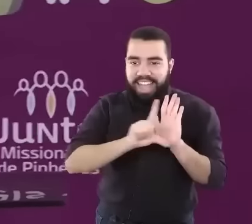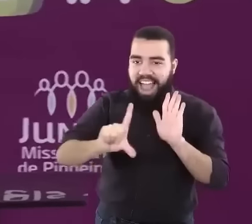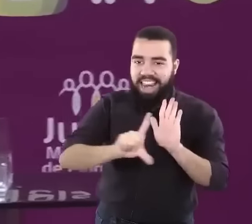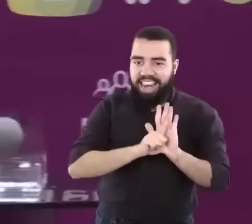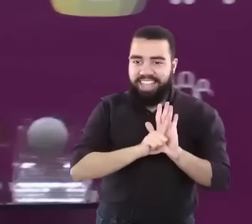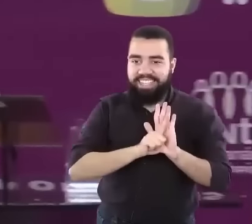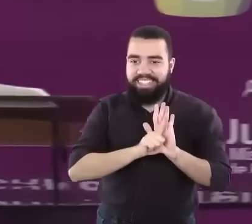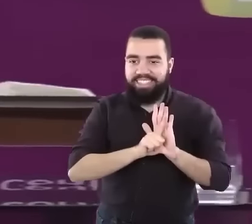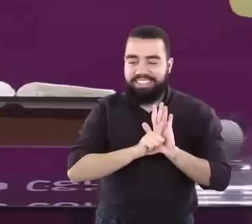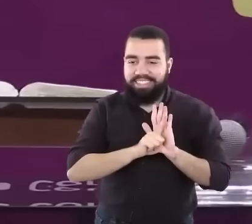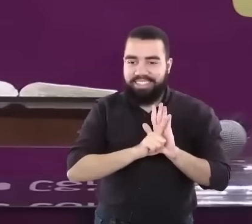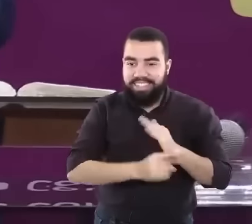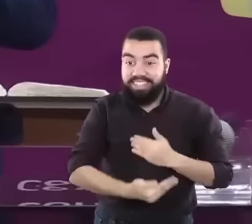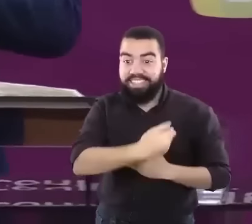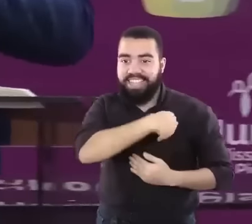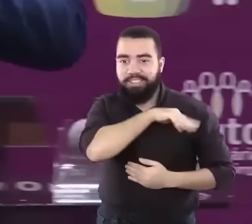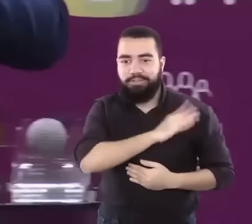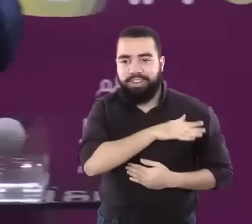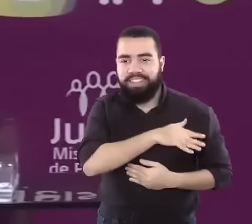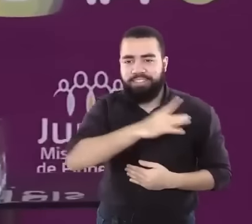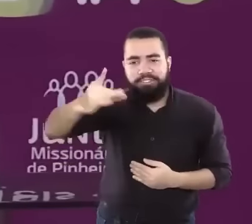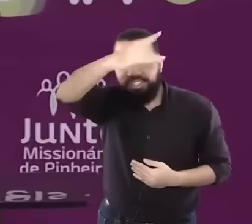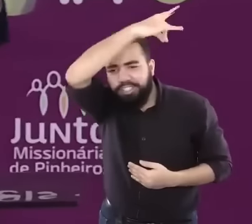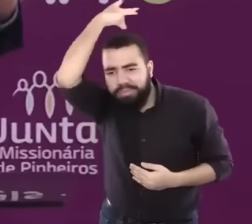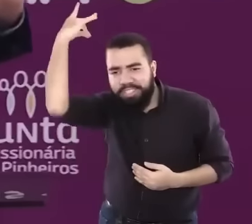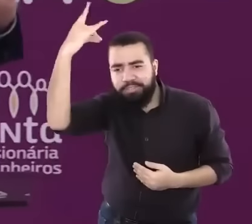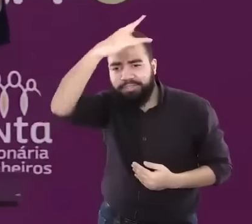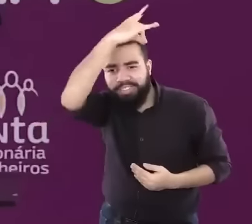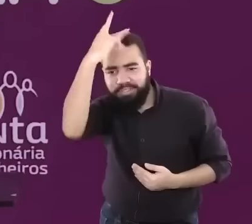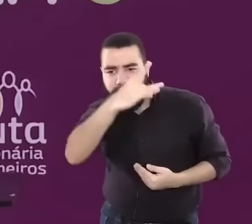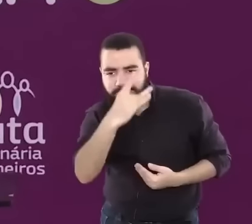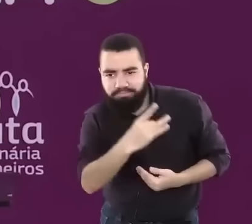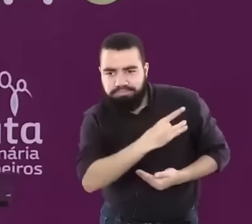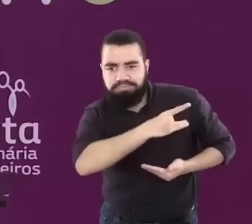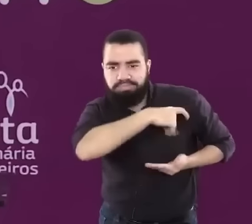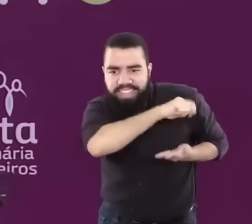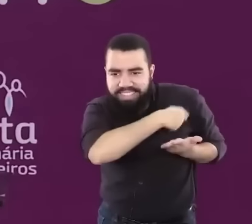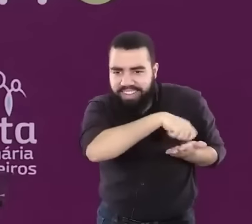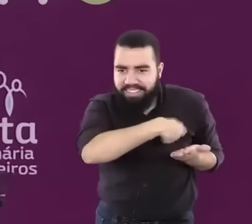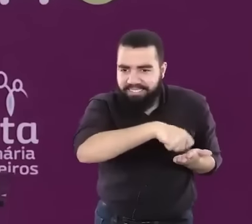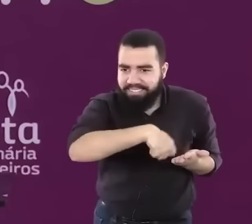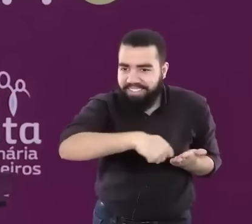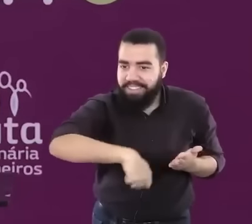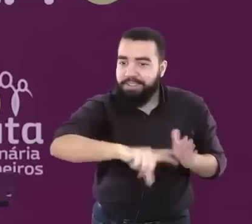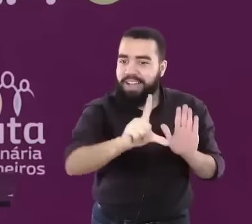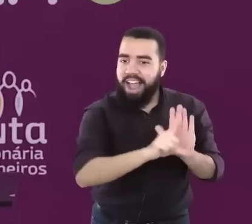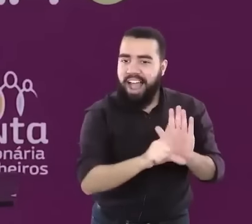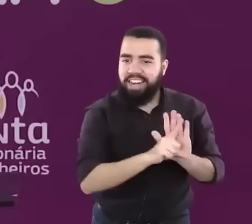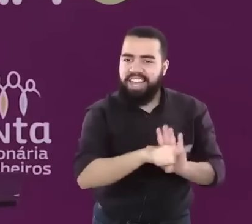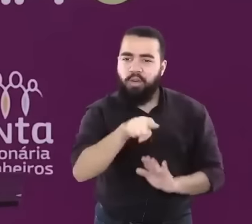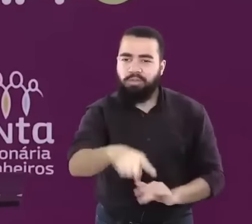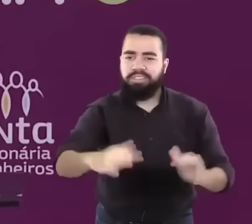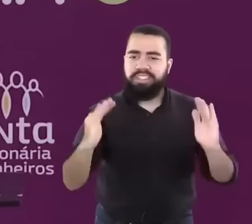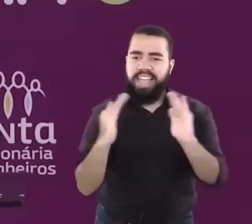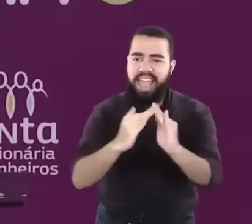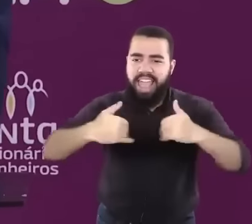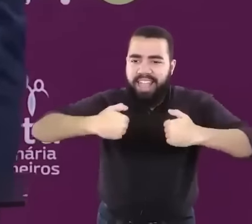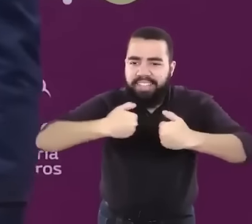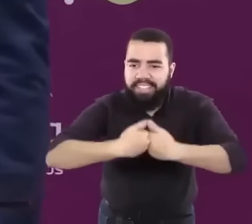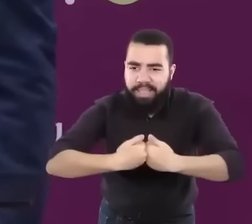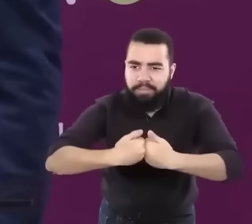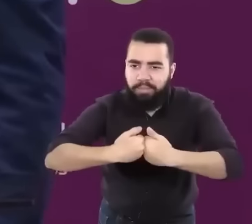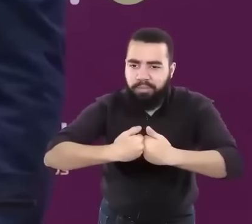Espírito Santo a lei de Deus está escrita nas Tábuas do nosso coração você é templo do Espírito